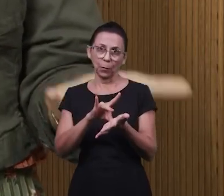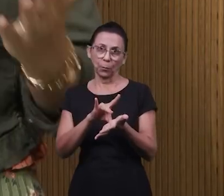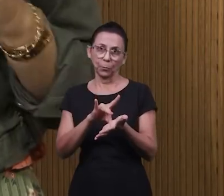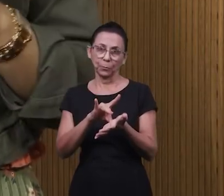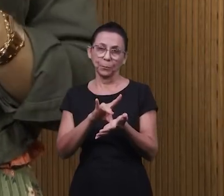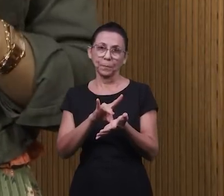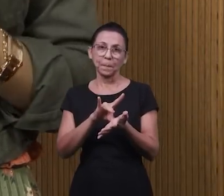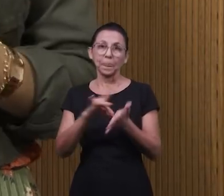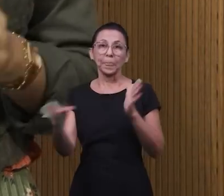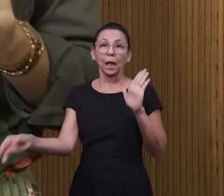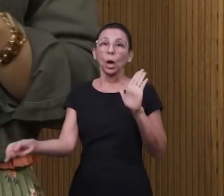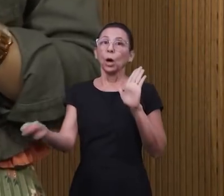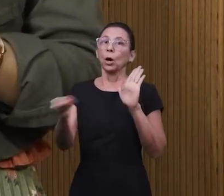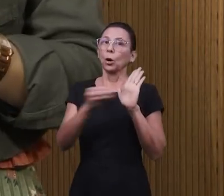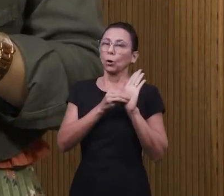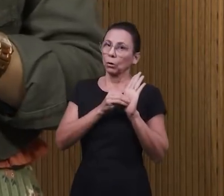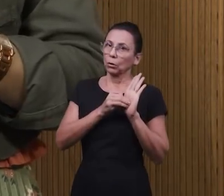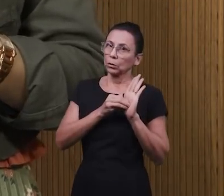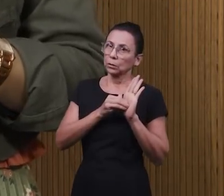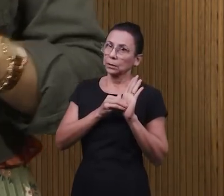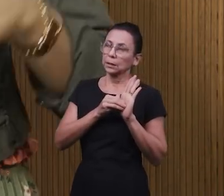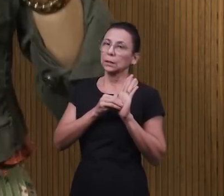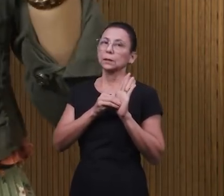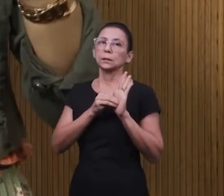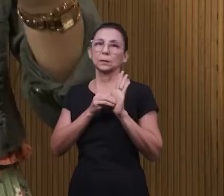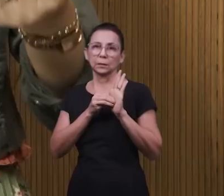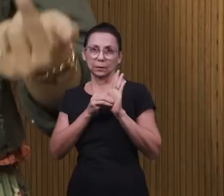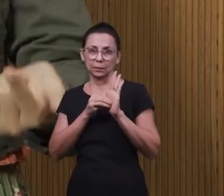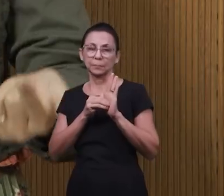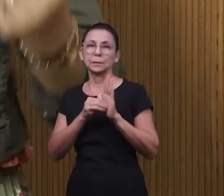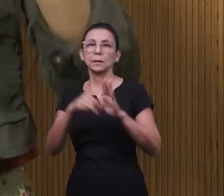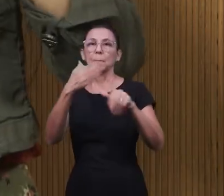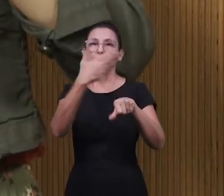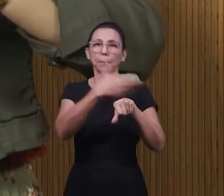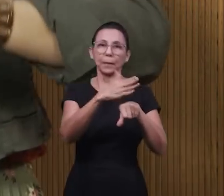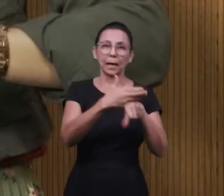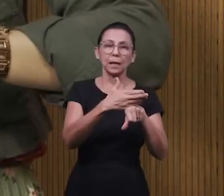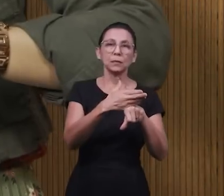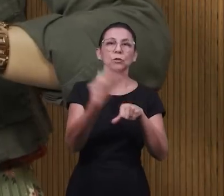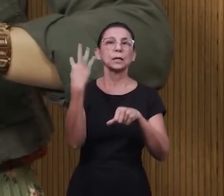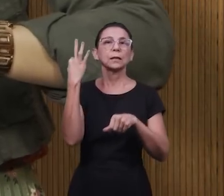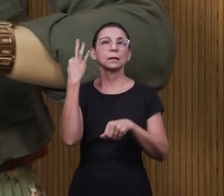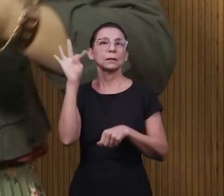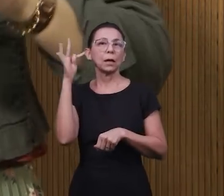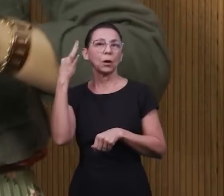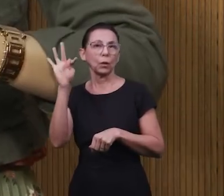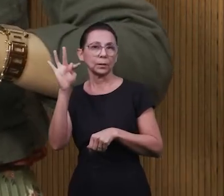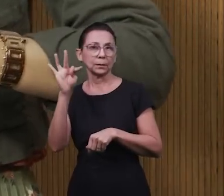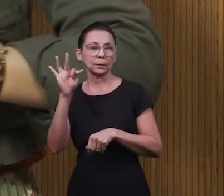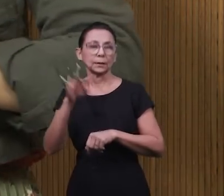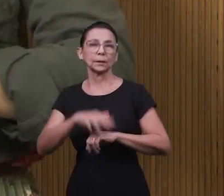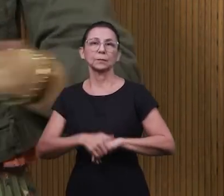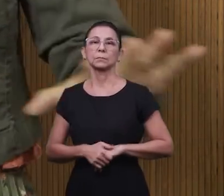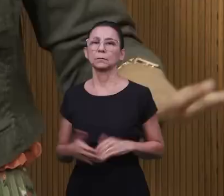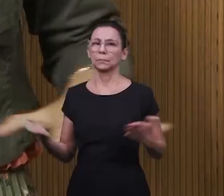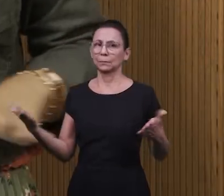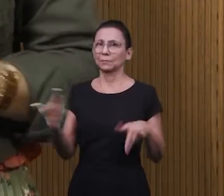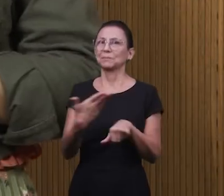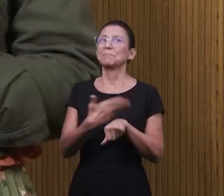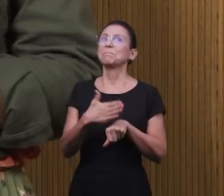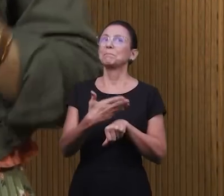trazidos. Todo o conteúdo ele precisa ser visto de forma teórica e forma prática. Hoje nós vimos